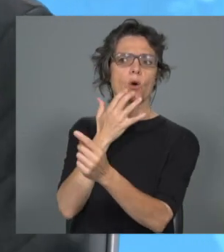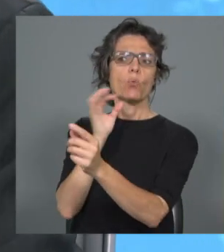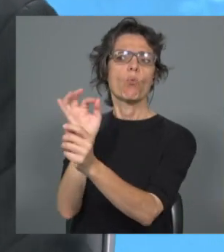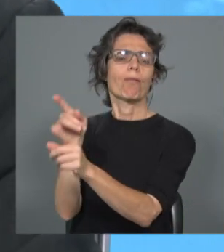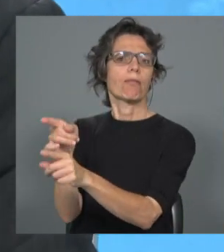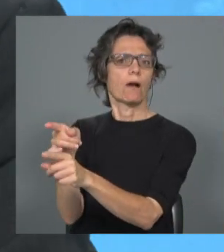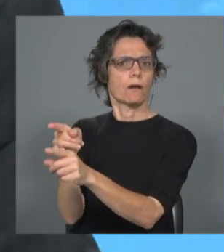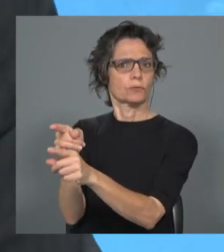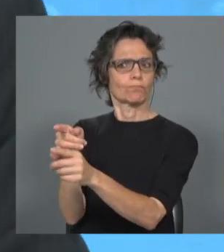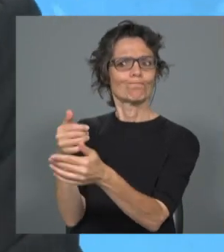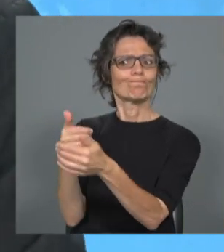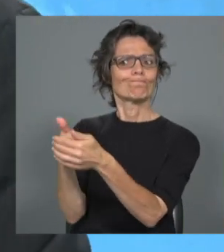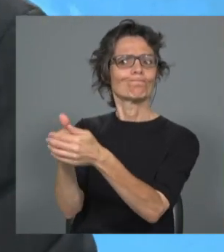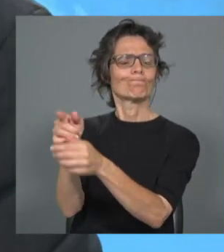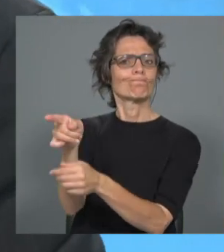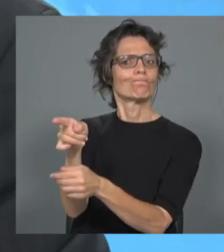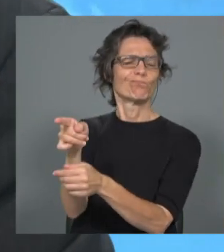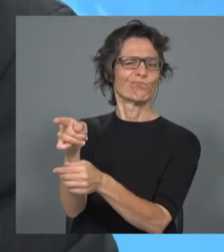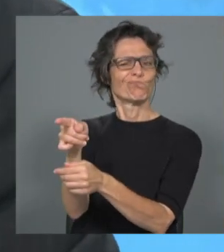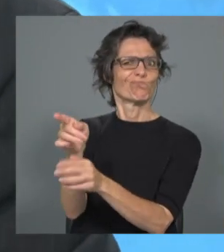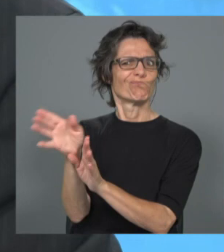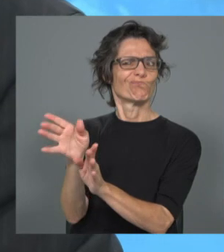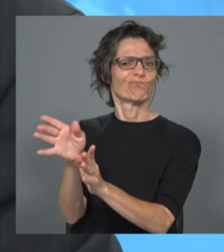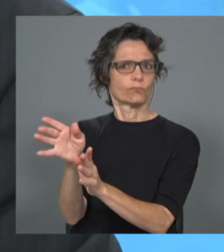estará, digamos, a ir longe demais.